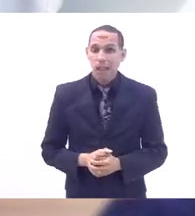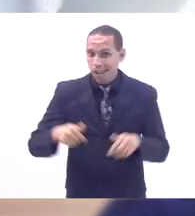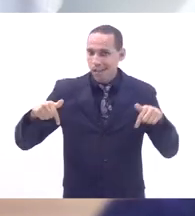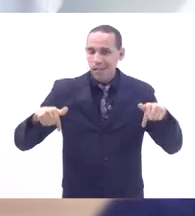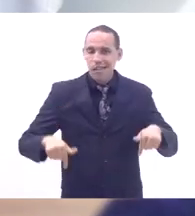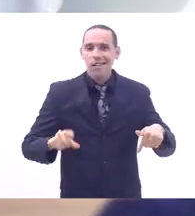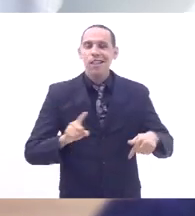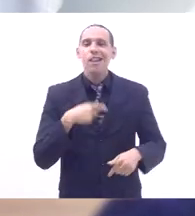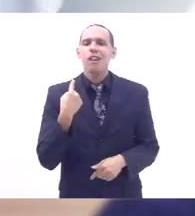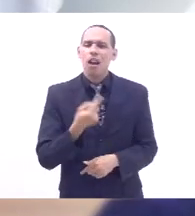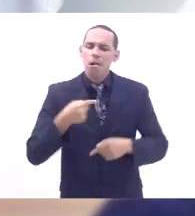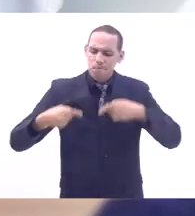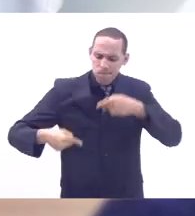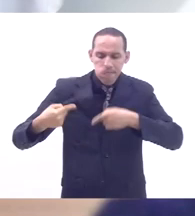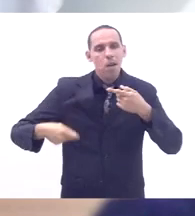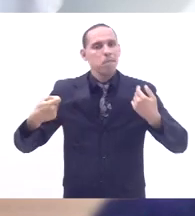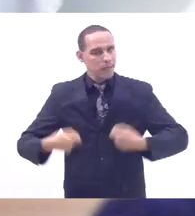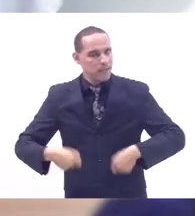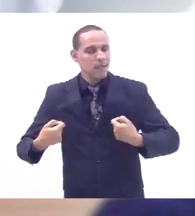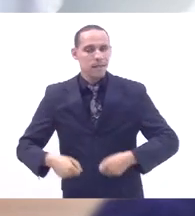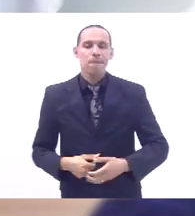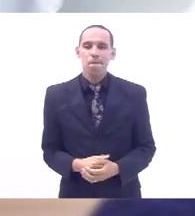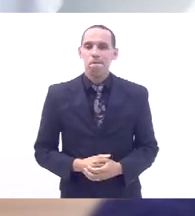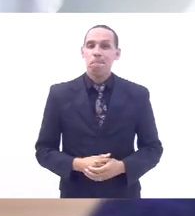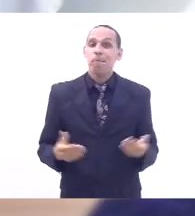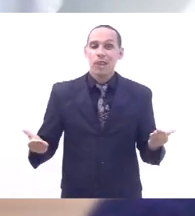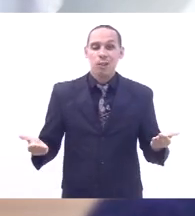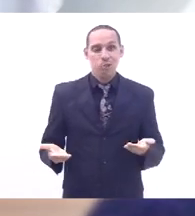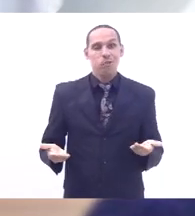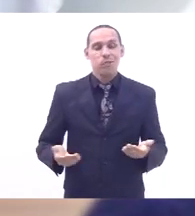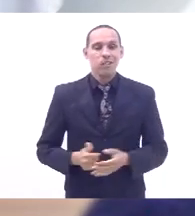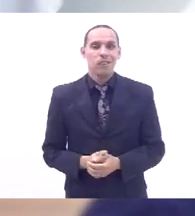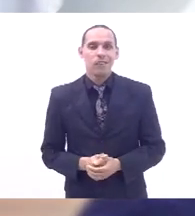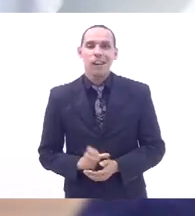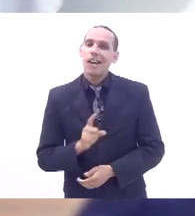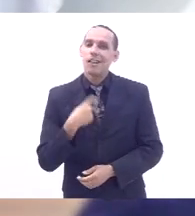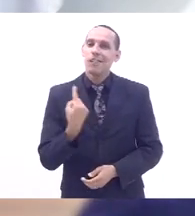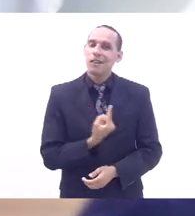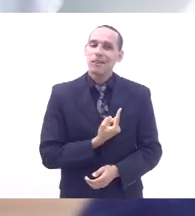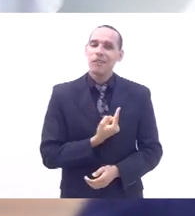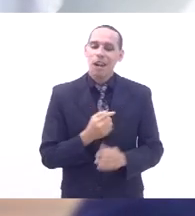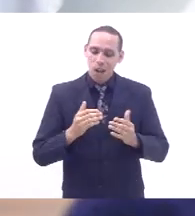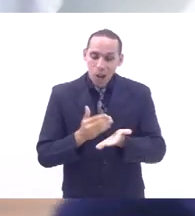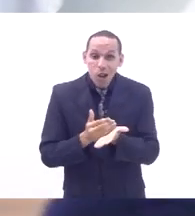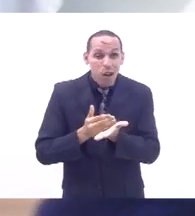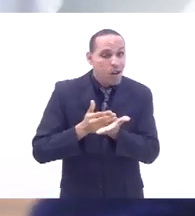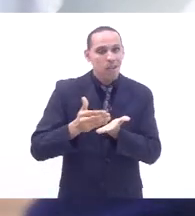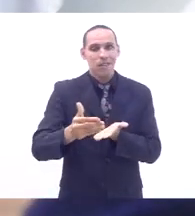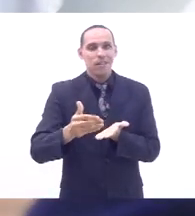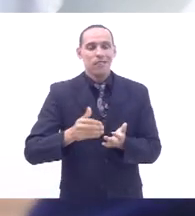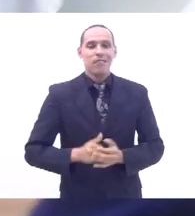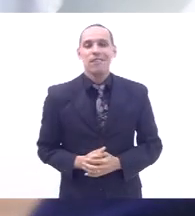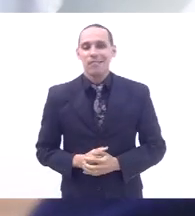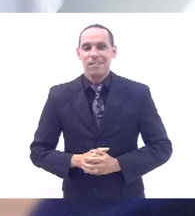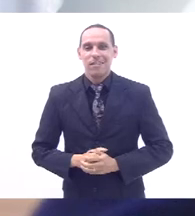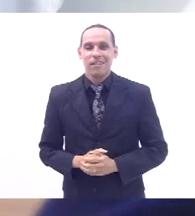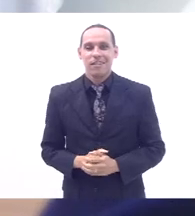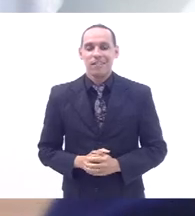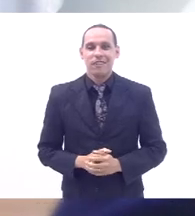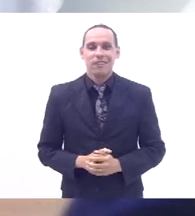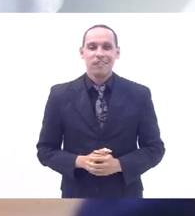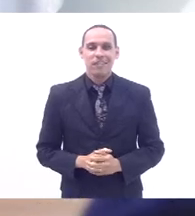dessa casa a gente tem que discutir. Por isso que hoje a gente está dando o início... Tá?